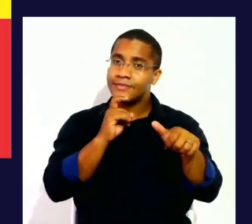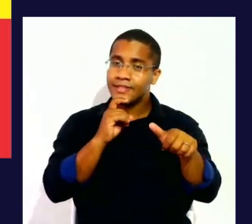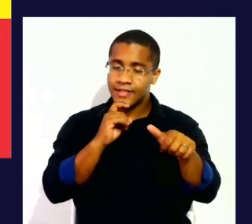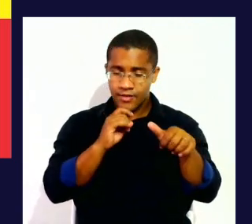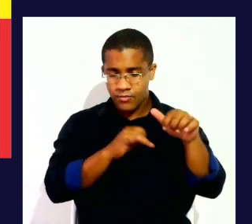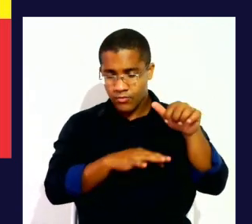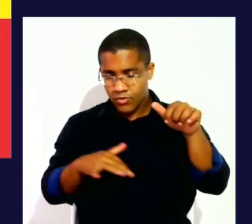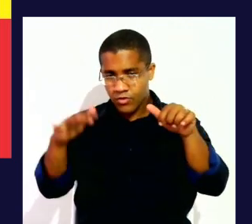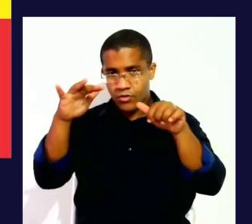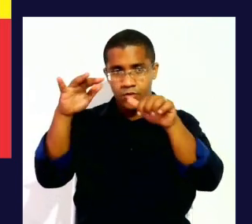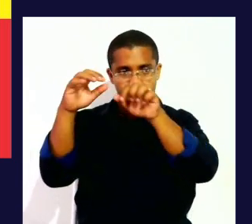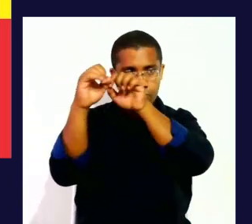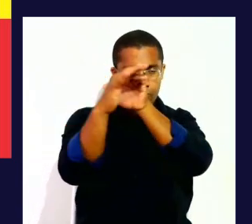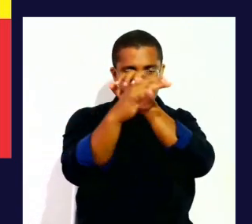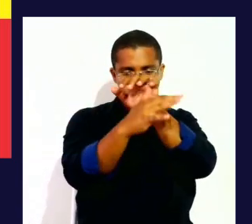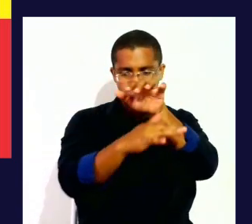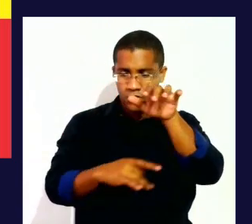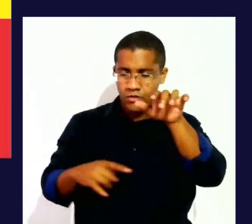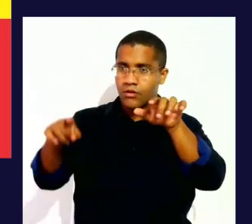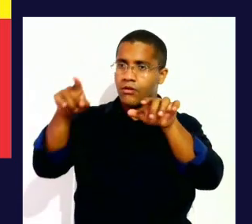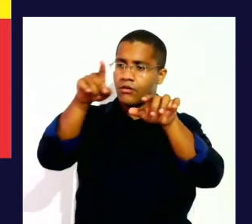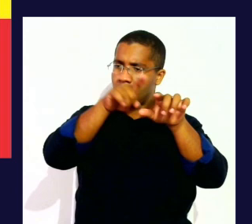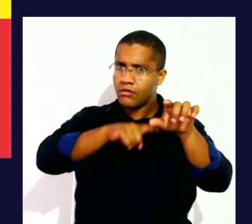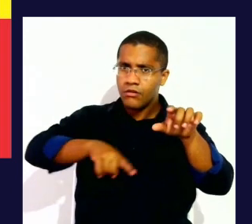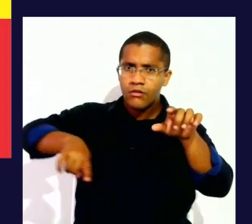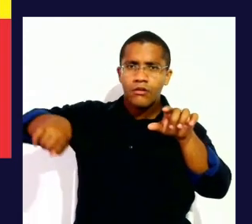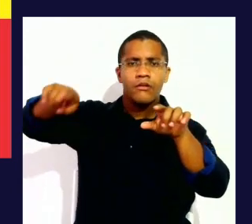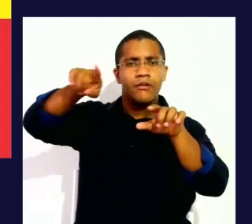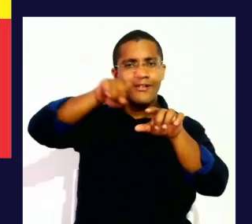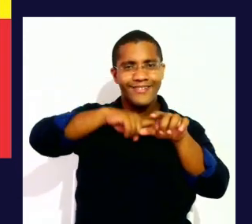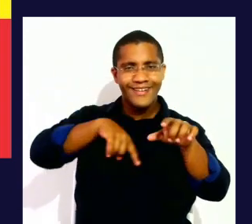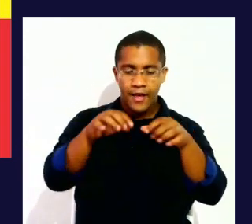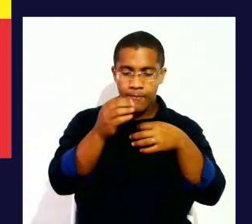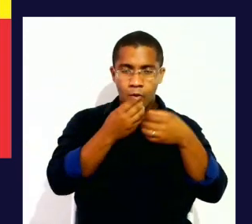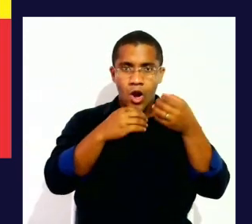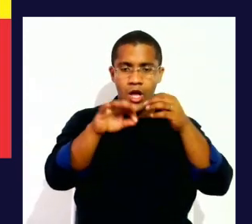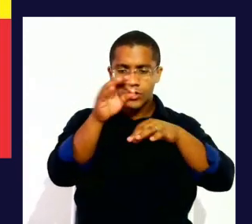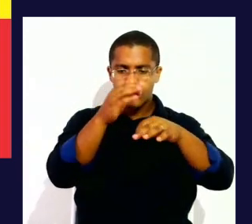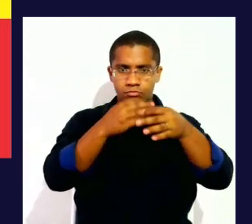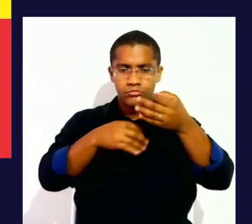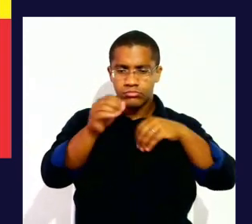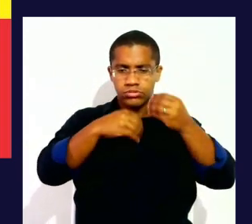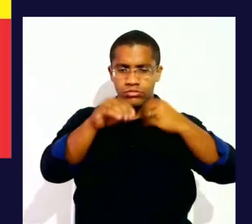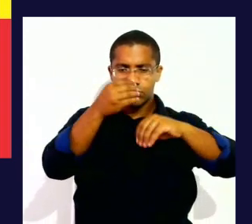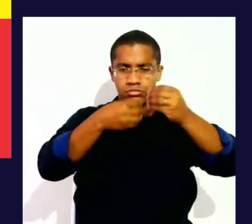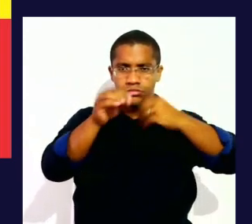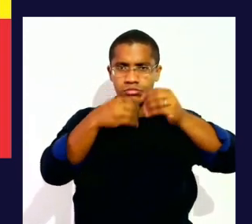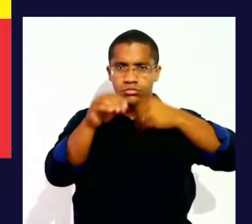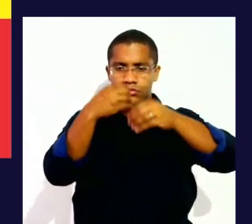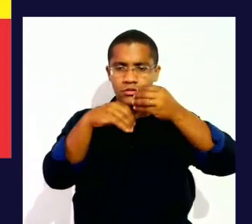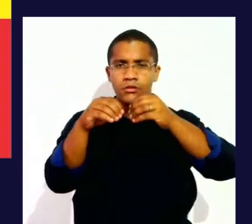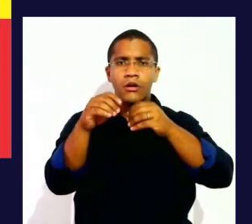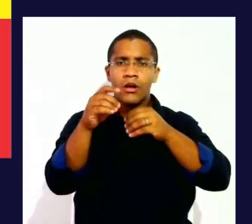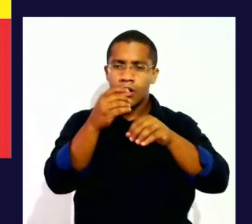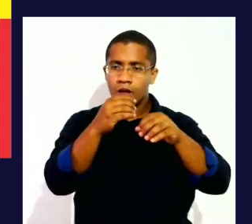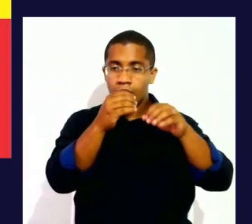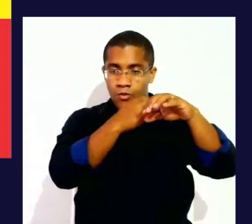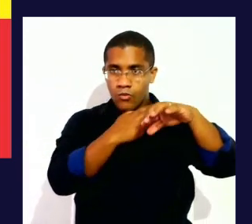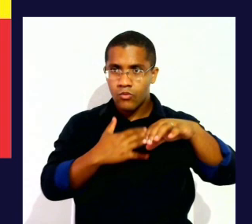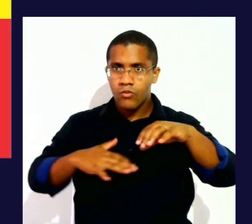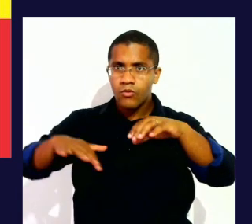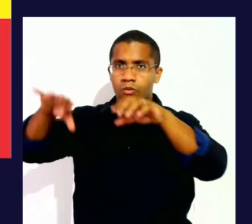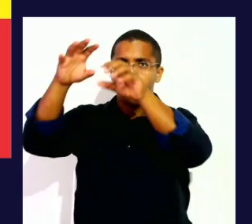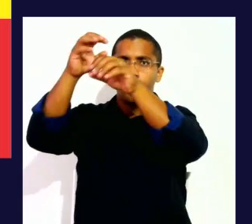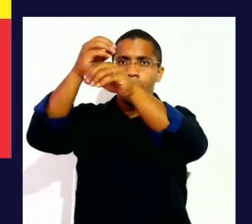uma diminuição na vibração de suas moléculas, o que acarretará na contração do seu volume